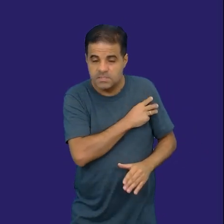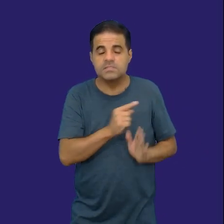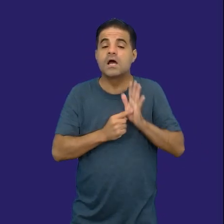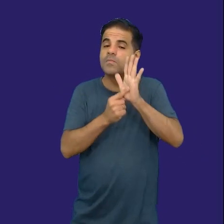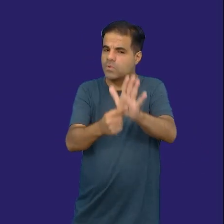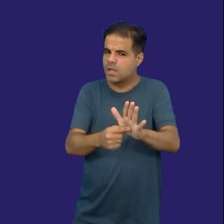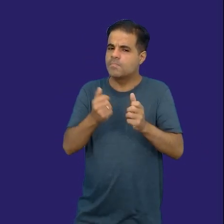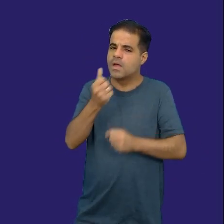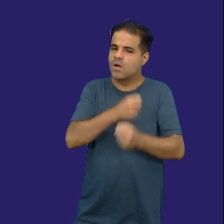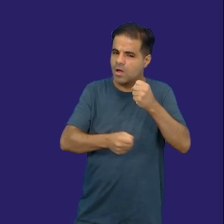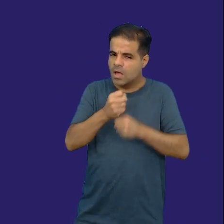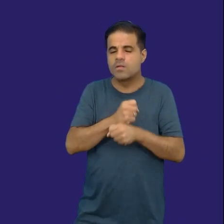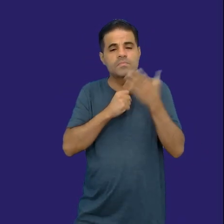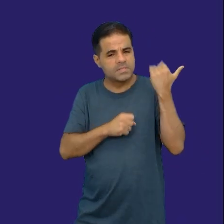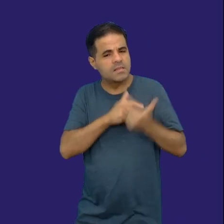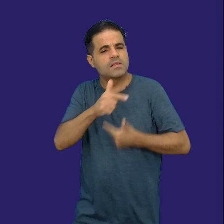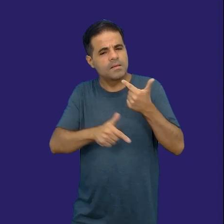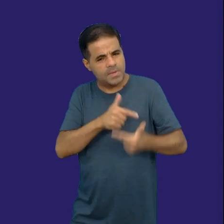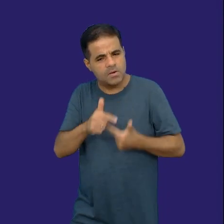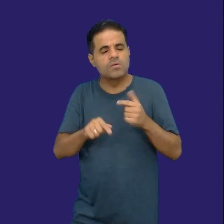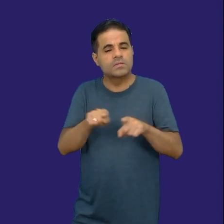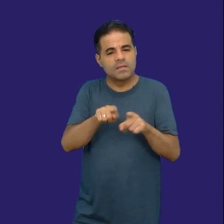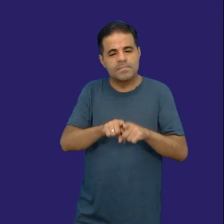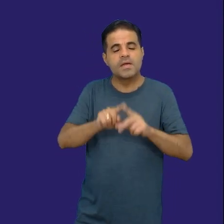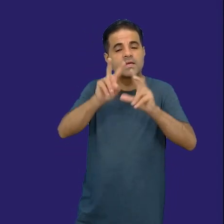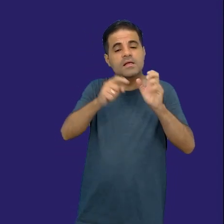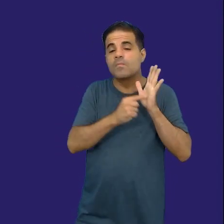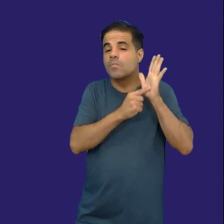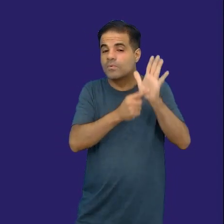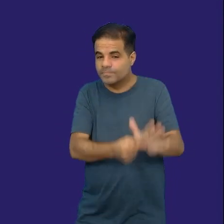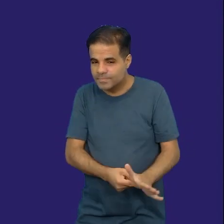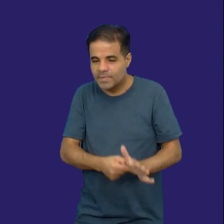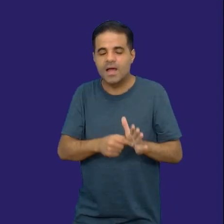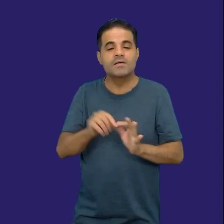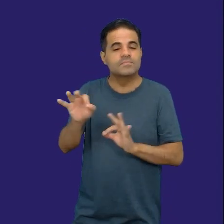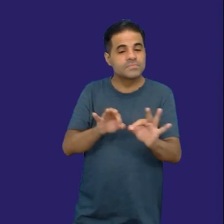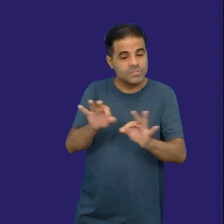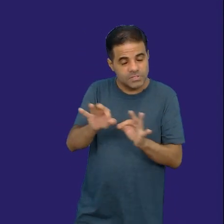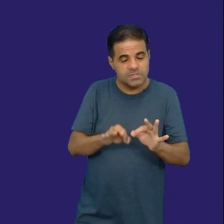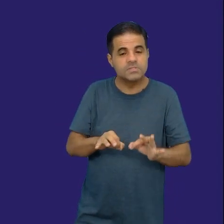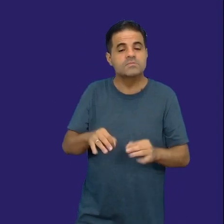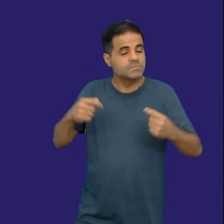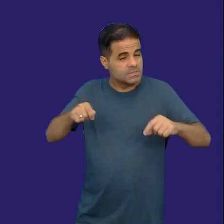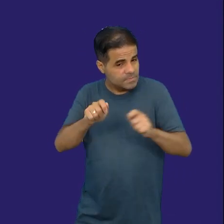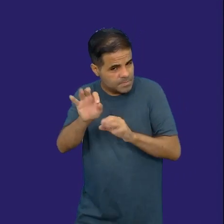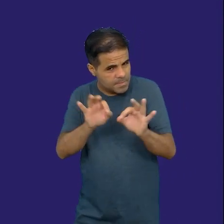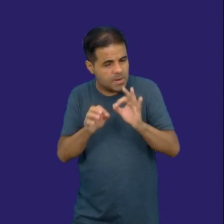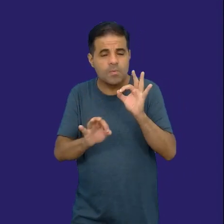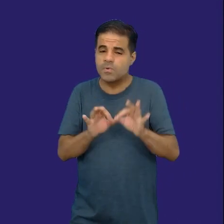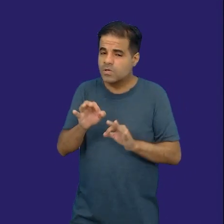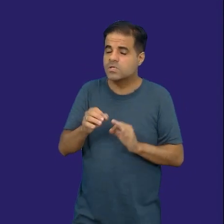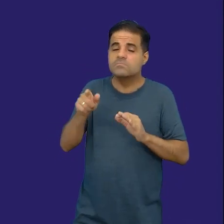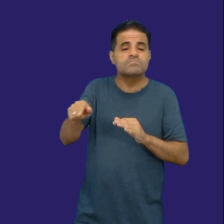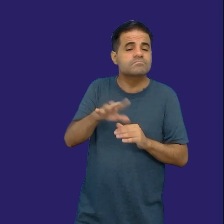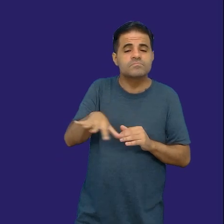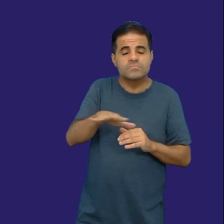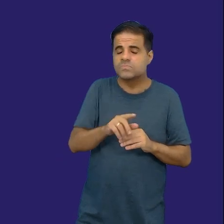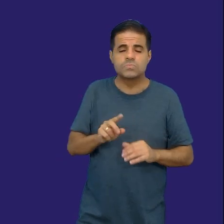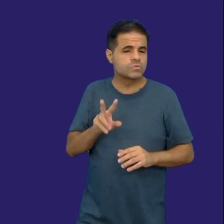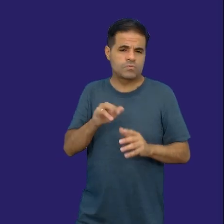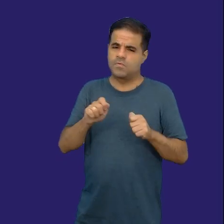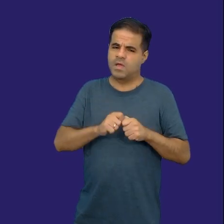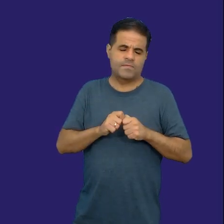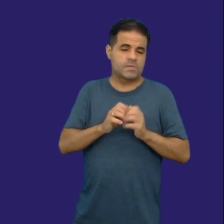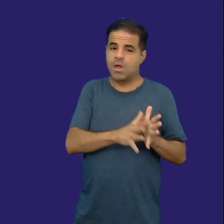abordaram bem. E o ano passado também a gente trabalhou um pouquinho com essa abordagem baseada em projetos. Então, tem que fazer um projeto. Nesse caso, a gente não vai